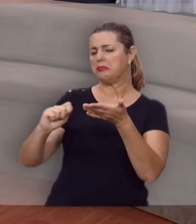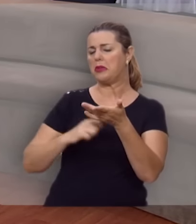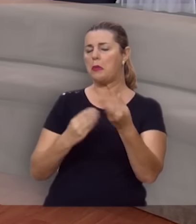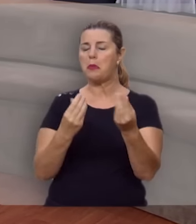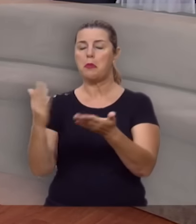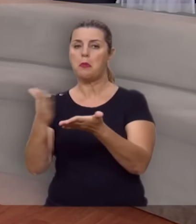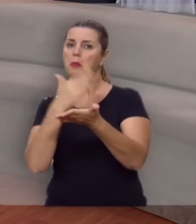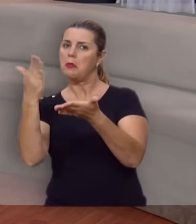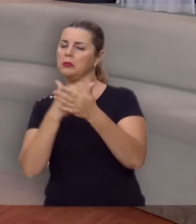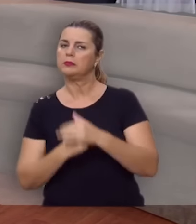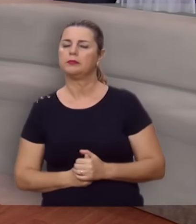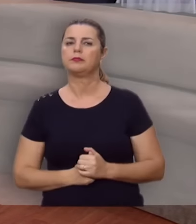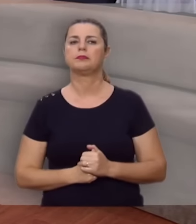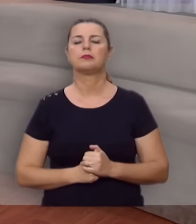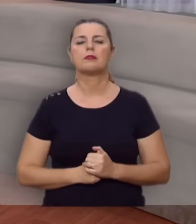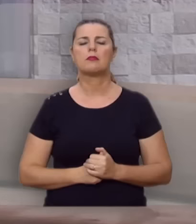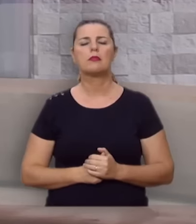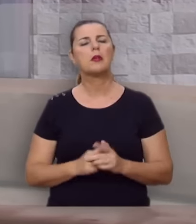sua erudição.